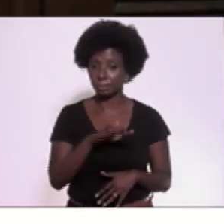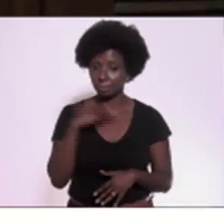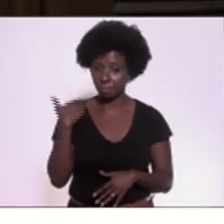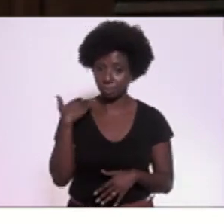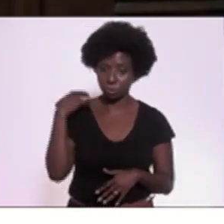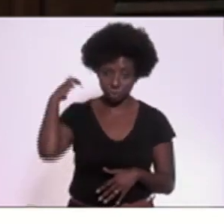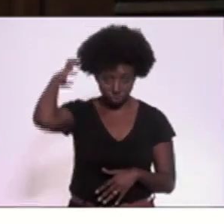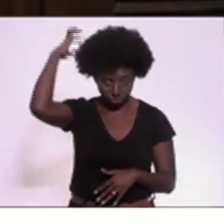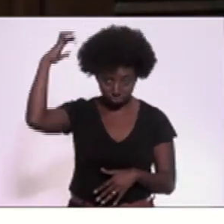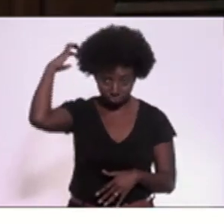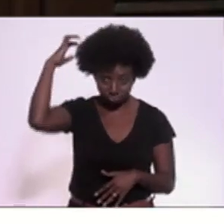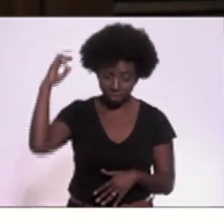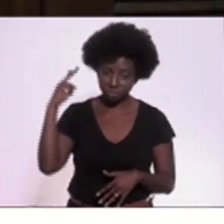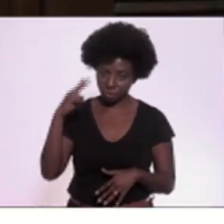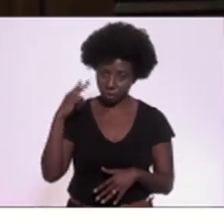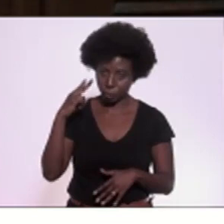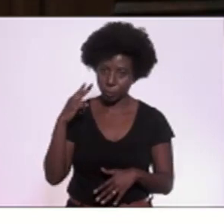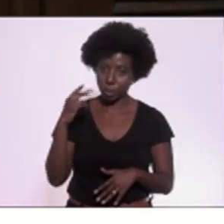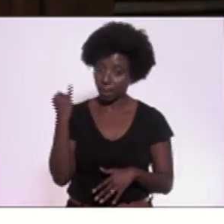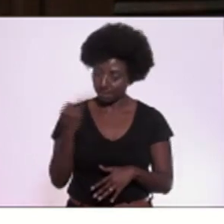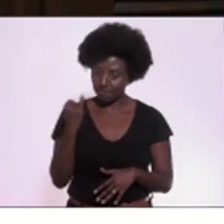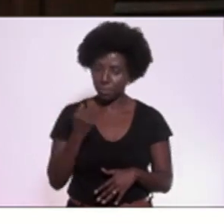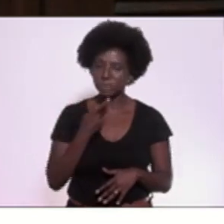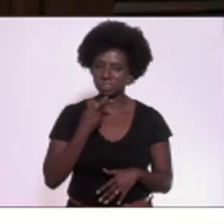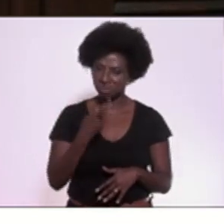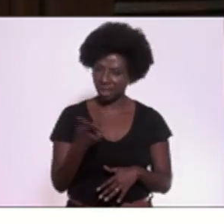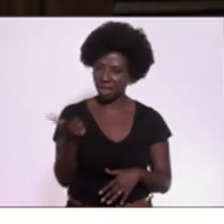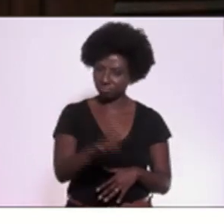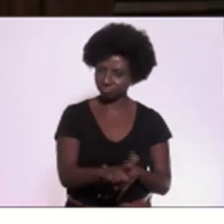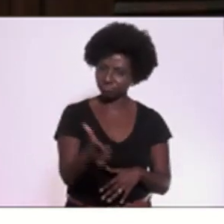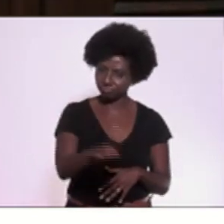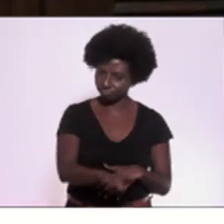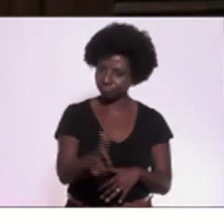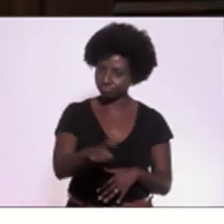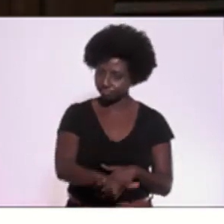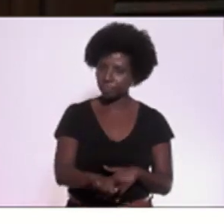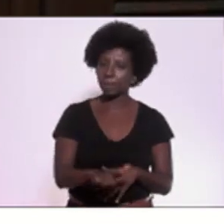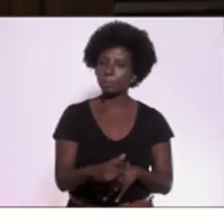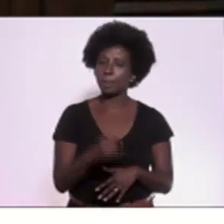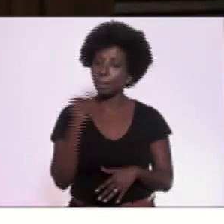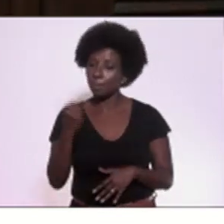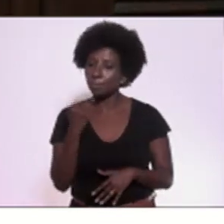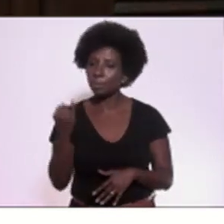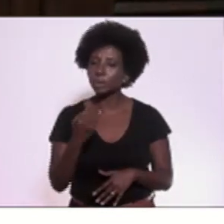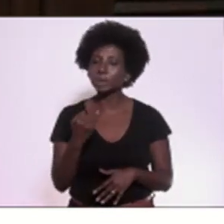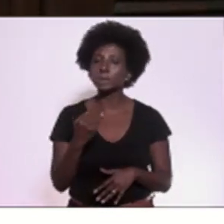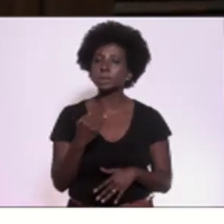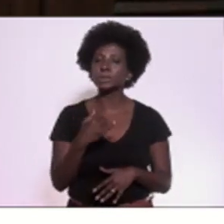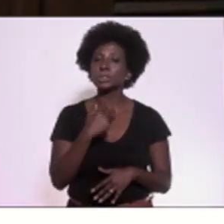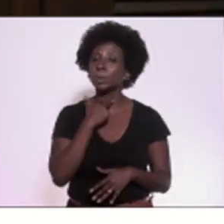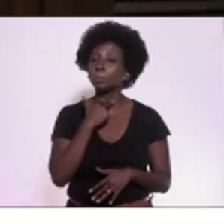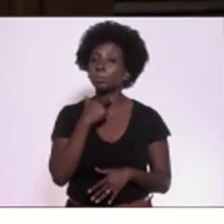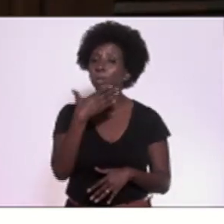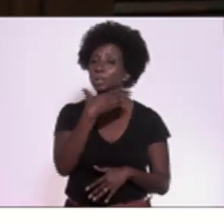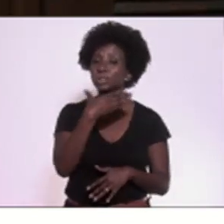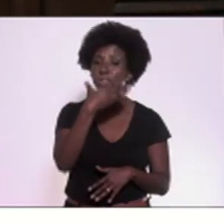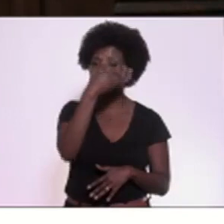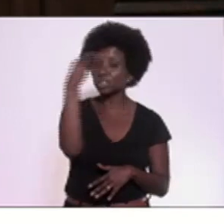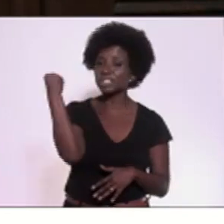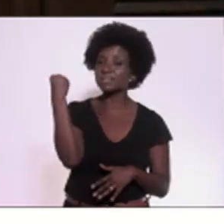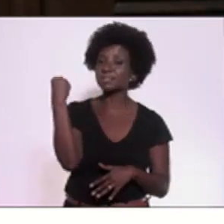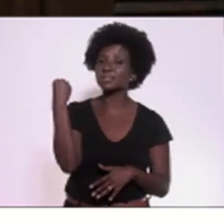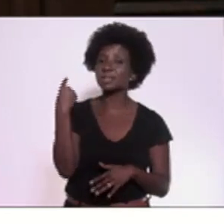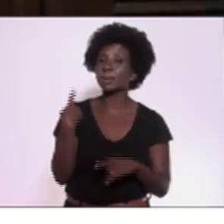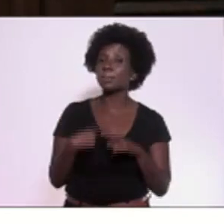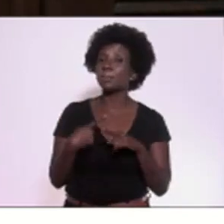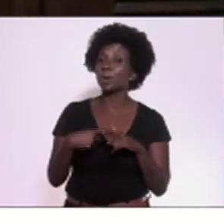Marielle Franco, é bom frisar isso, porque às vezes a gente vai falando Marielle pela proximidade e a gente esquece de dizer que Marielle Franco era